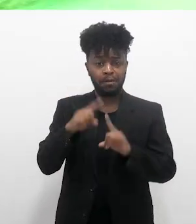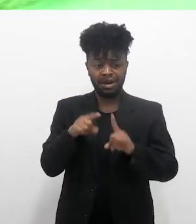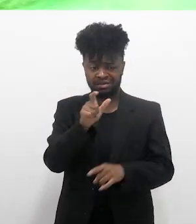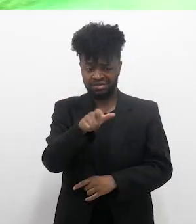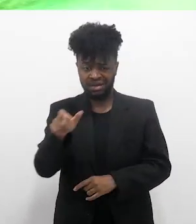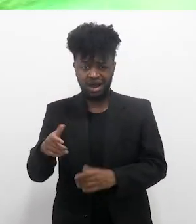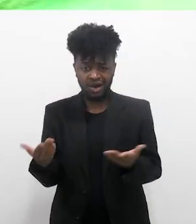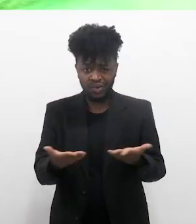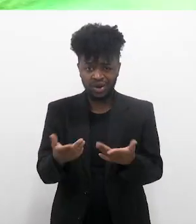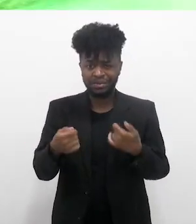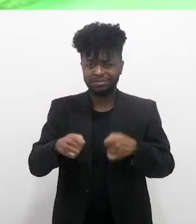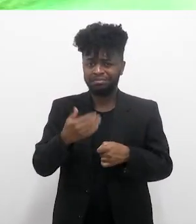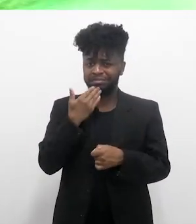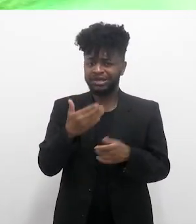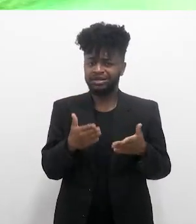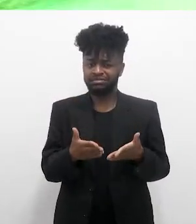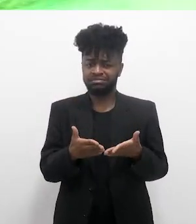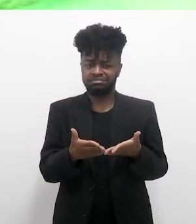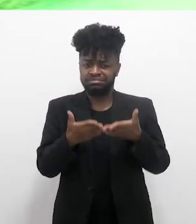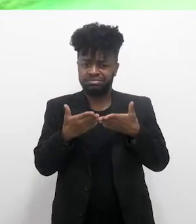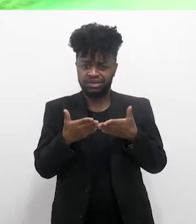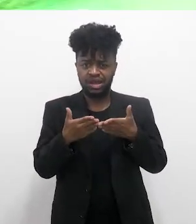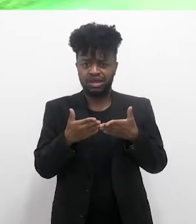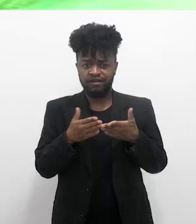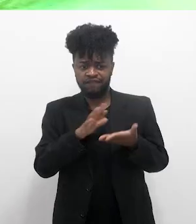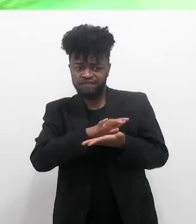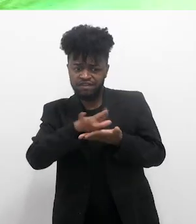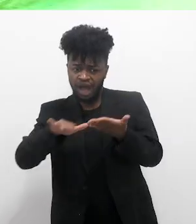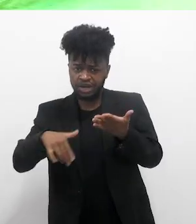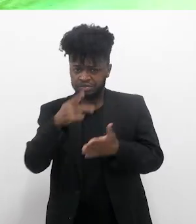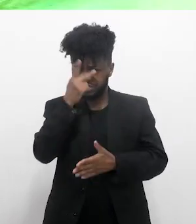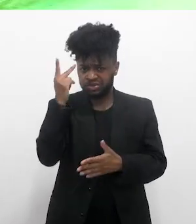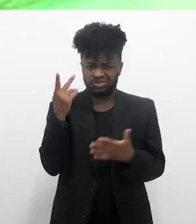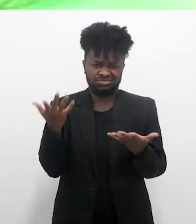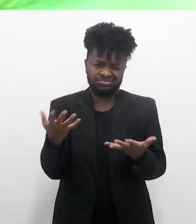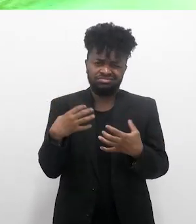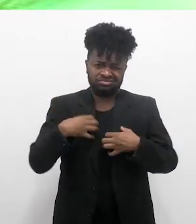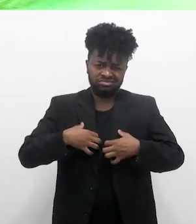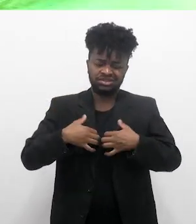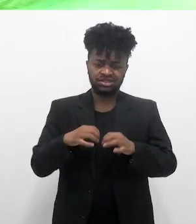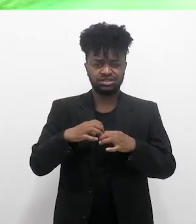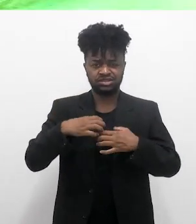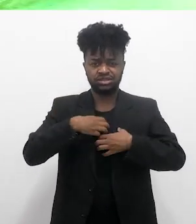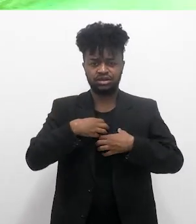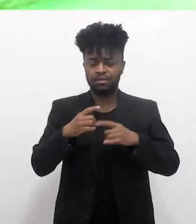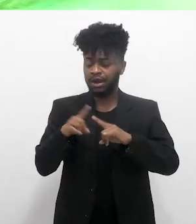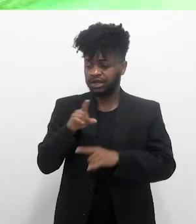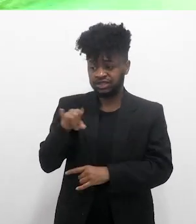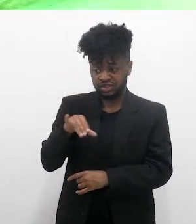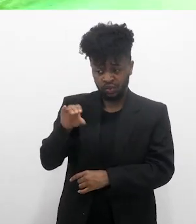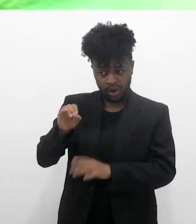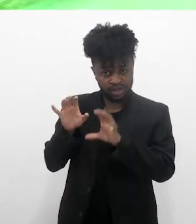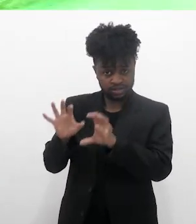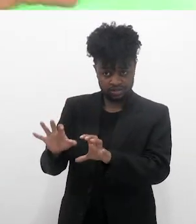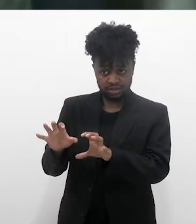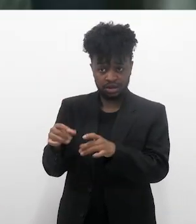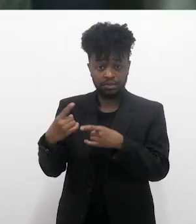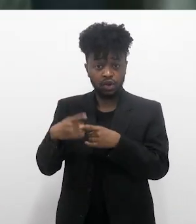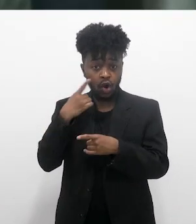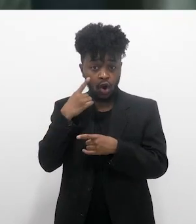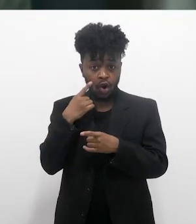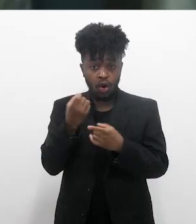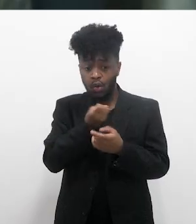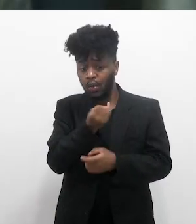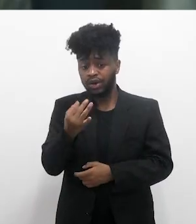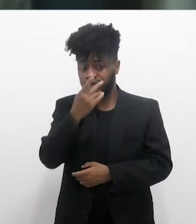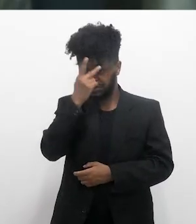permissão a 300 mil pessoas. E isso irrita o torcedor. O Zico é o Zico. Você viu a multidão de